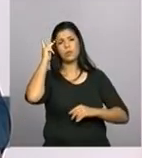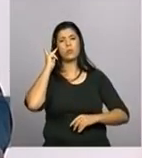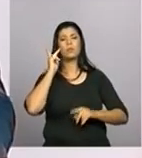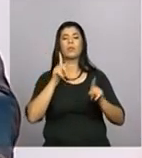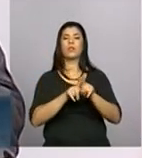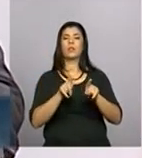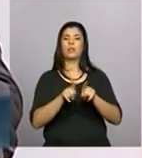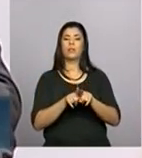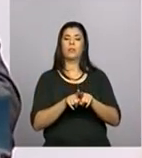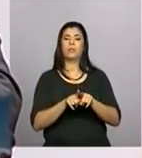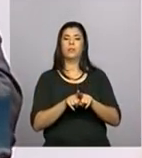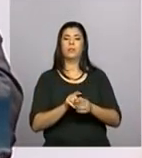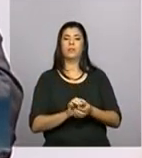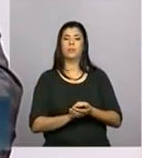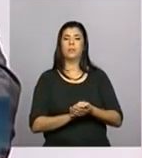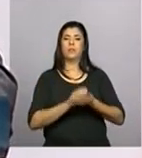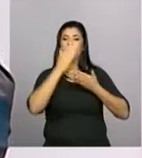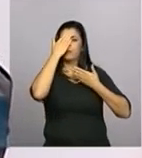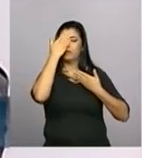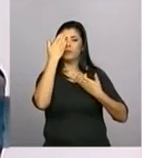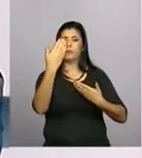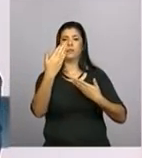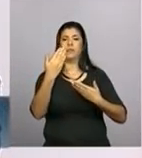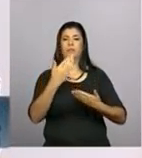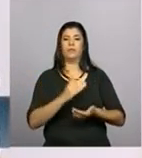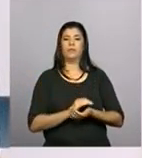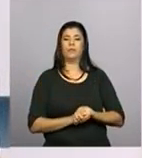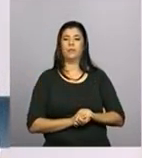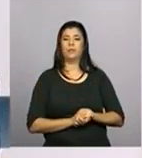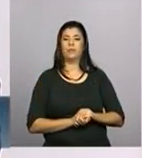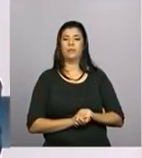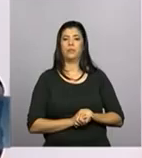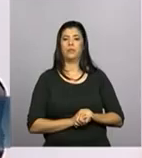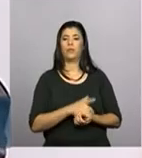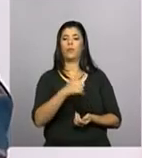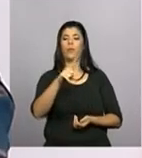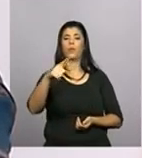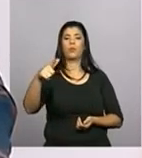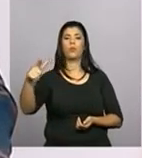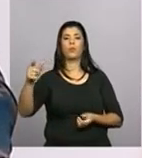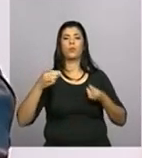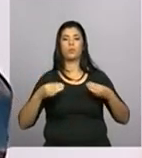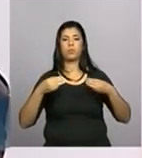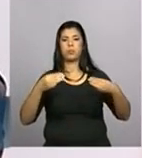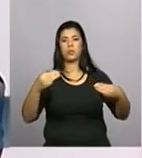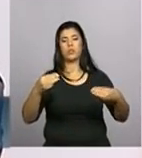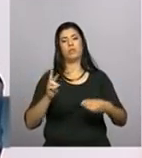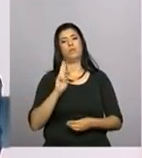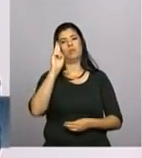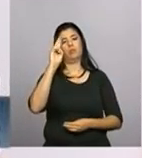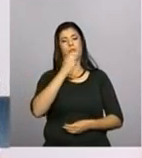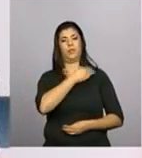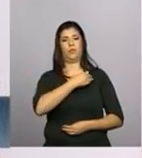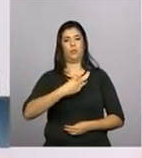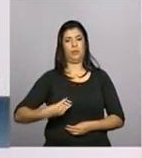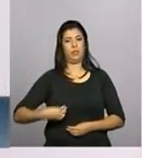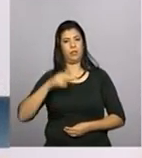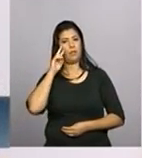Quero aqui agradecer também aos demais ministérios e ministros. Vejo